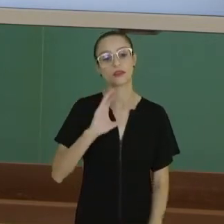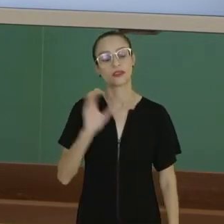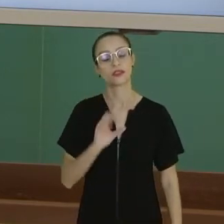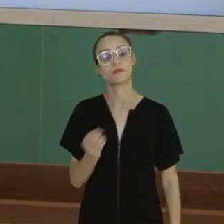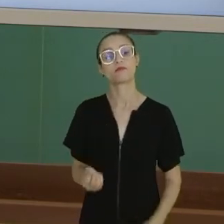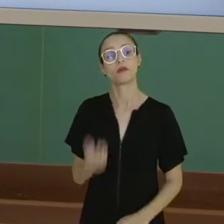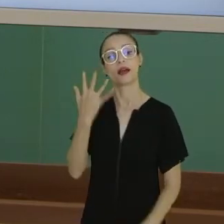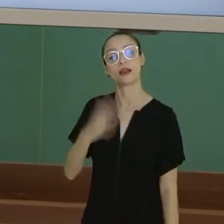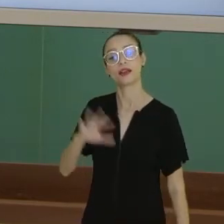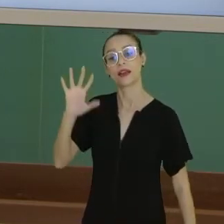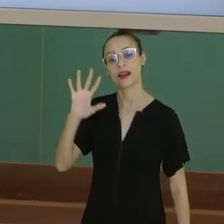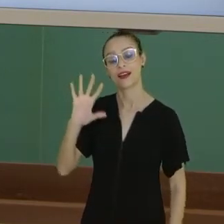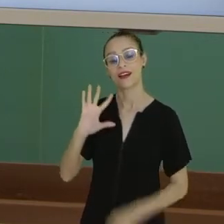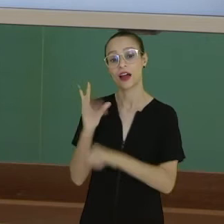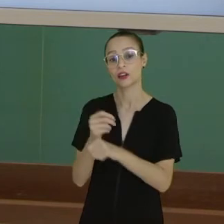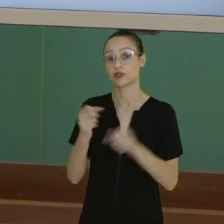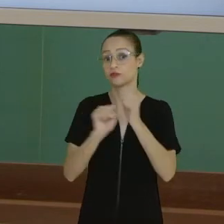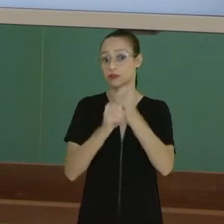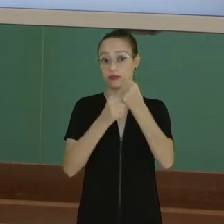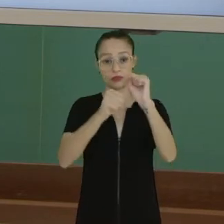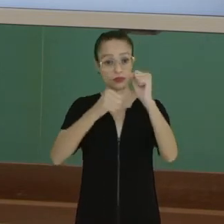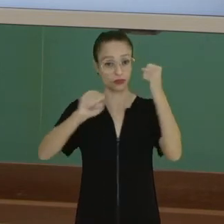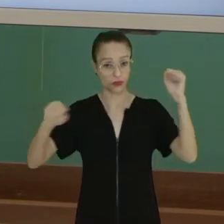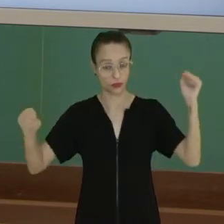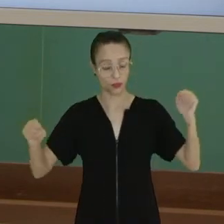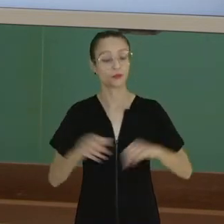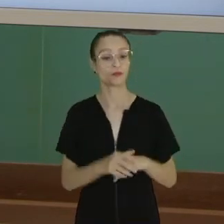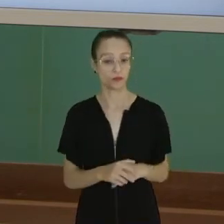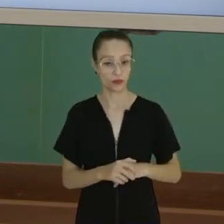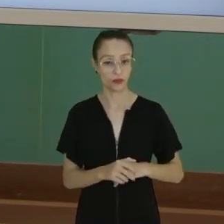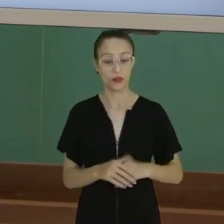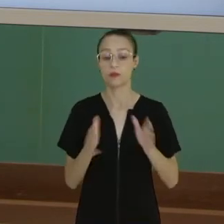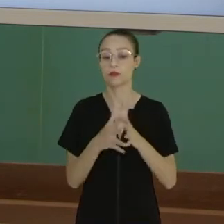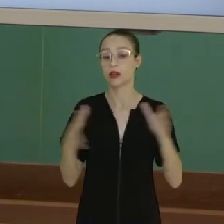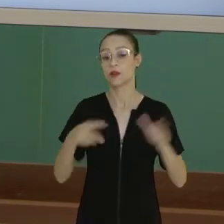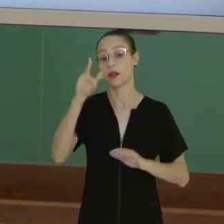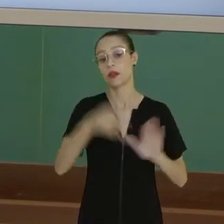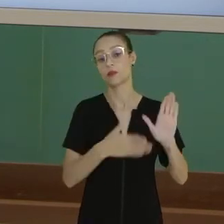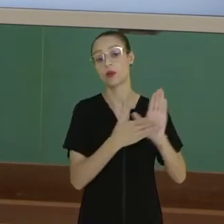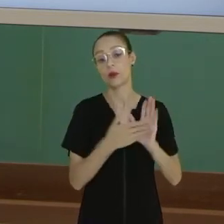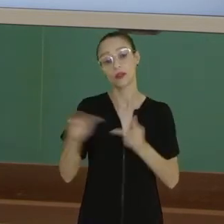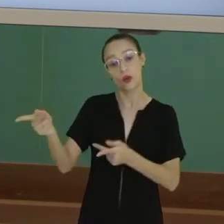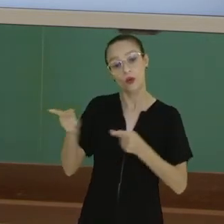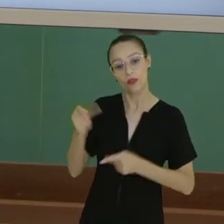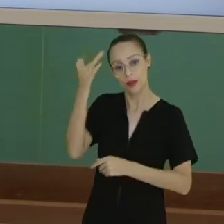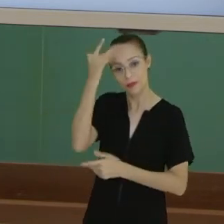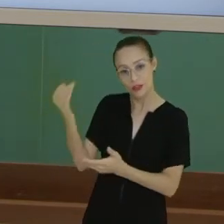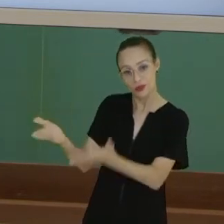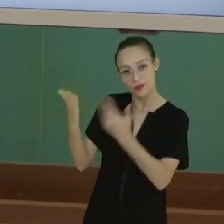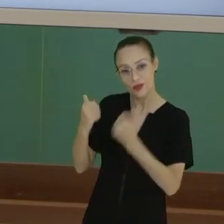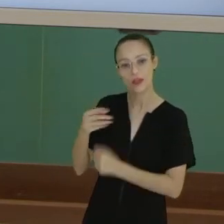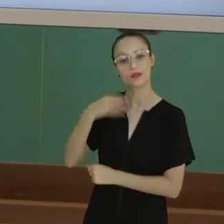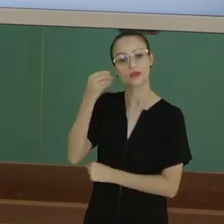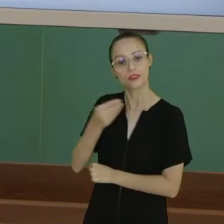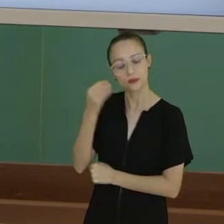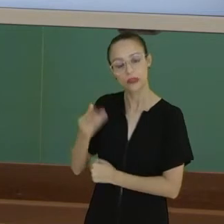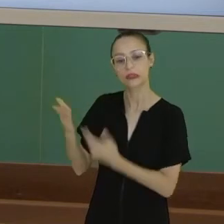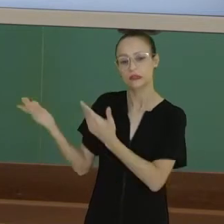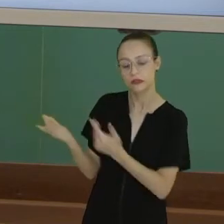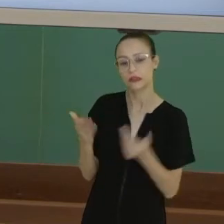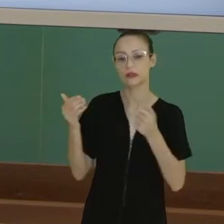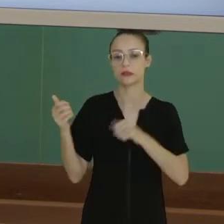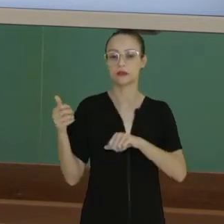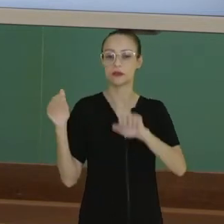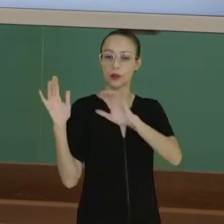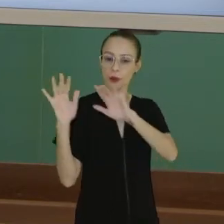arte gigantescas, né? A maioria com uma proposta de convidar o público para viver experiências lúdicas, ao